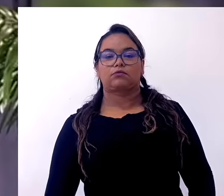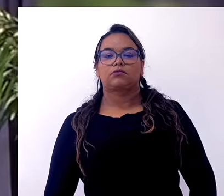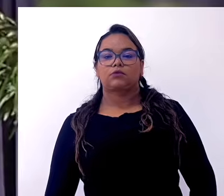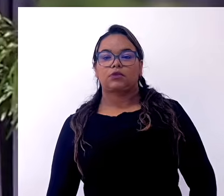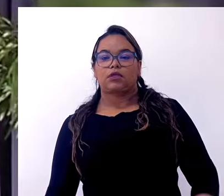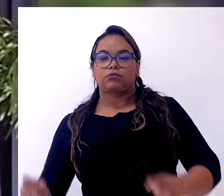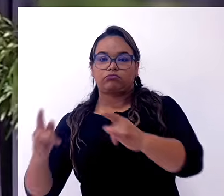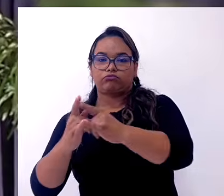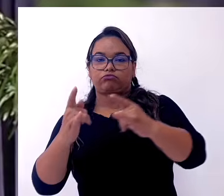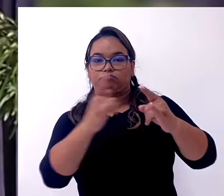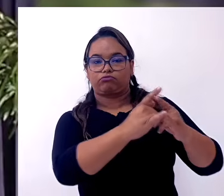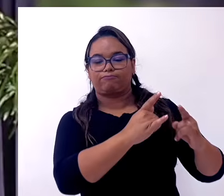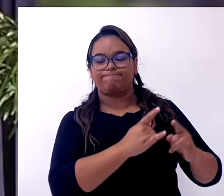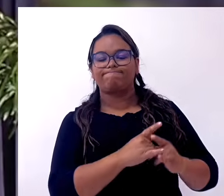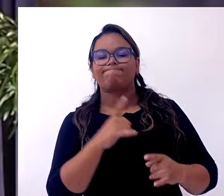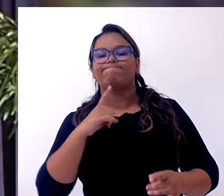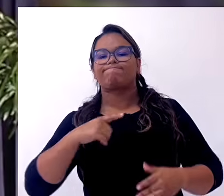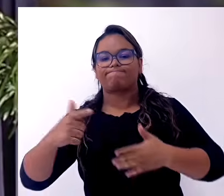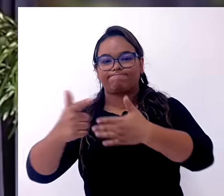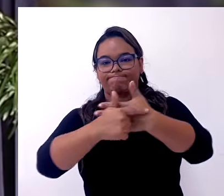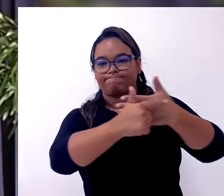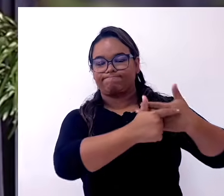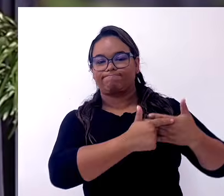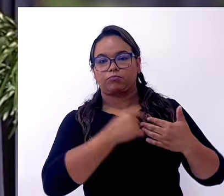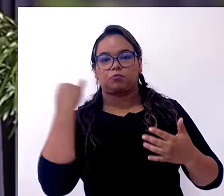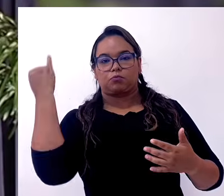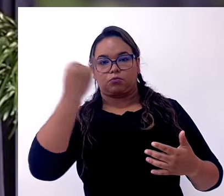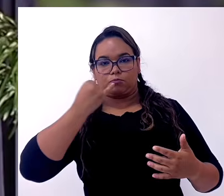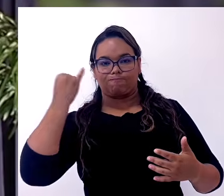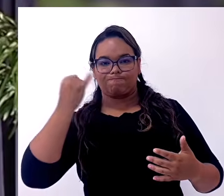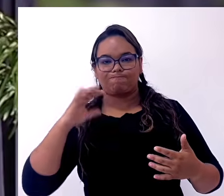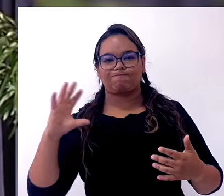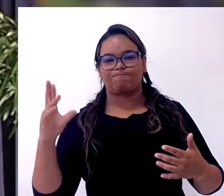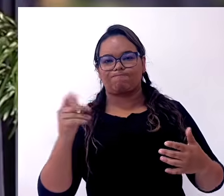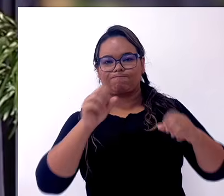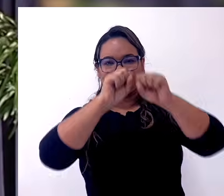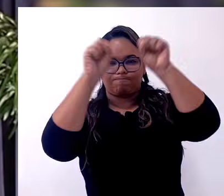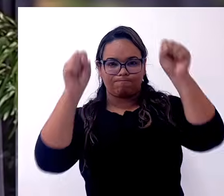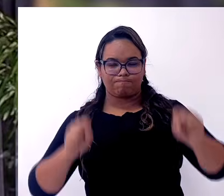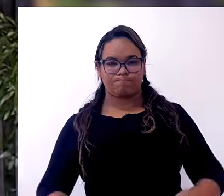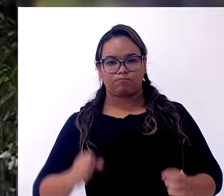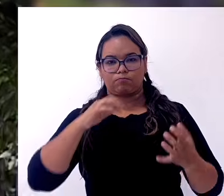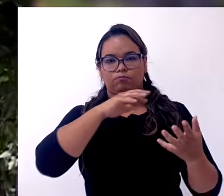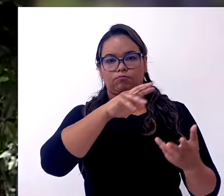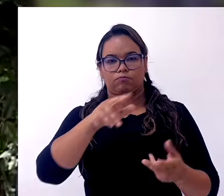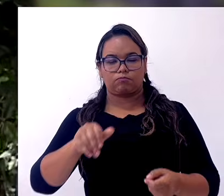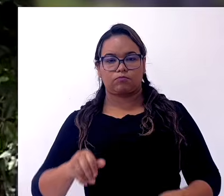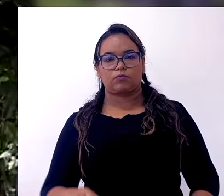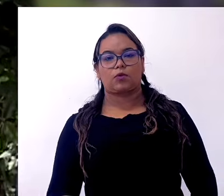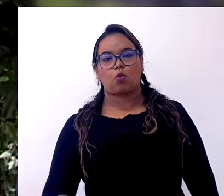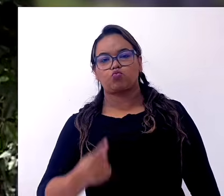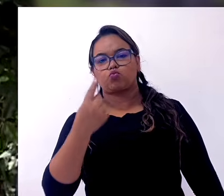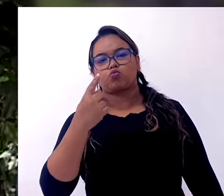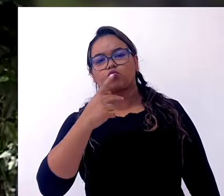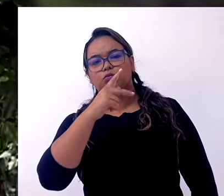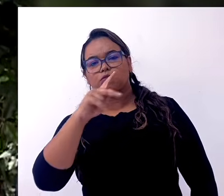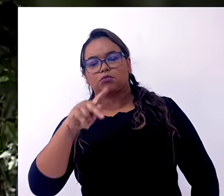Eles encontraram um terceiro dispositivo explosivo dentro do edifício. Mas o que diz o relatório